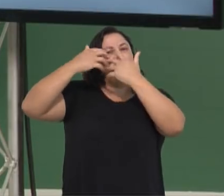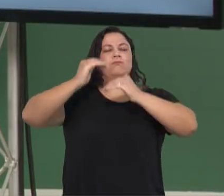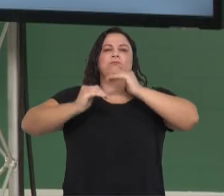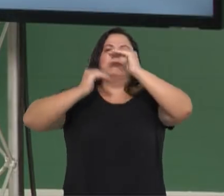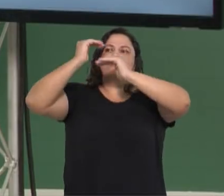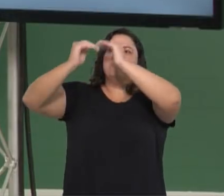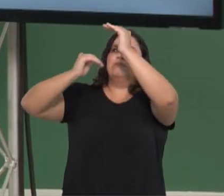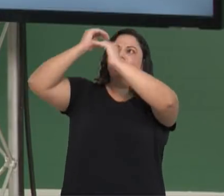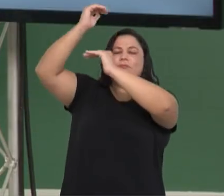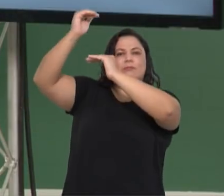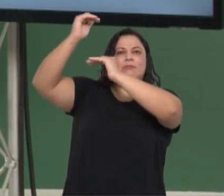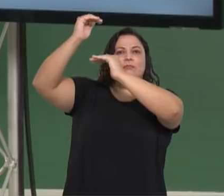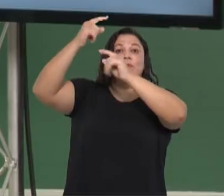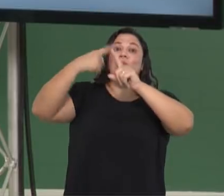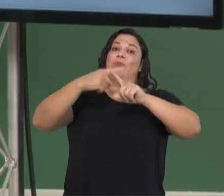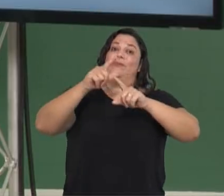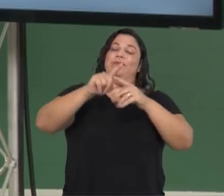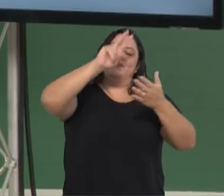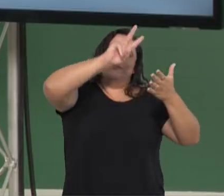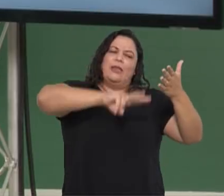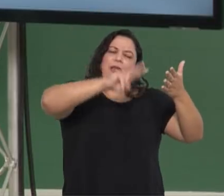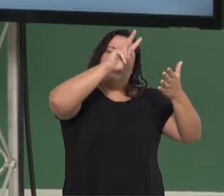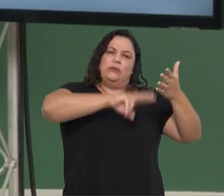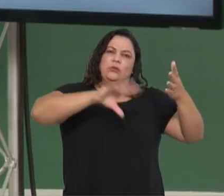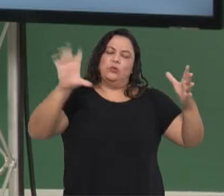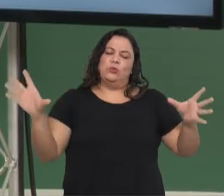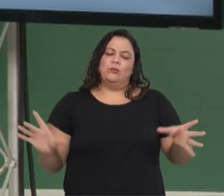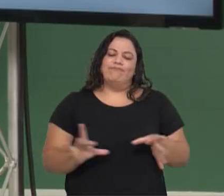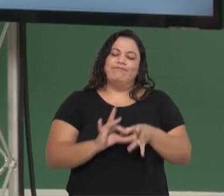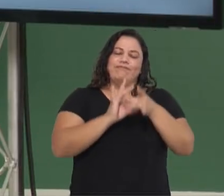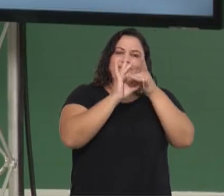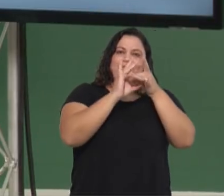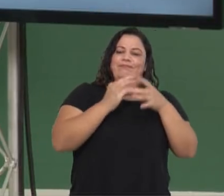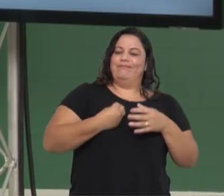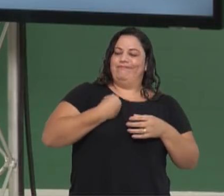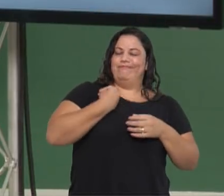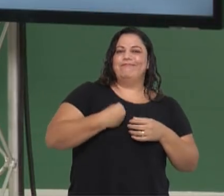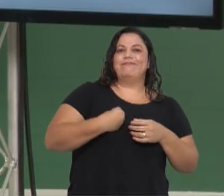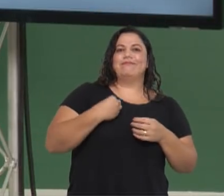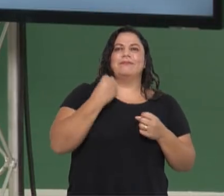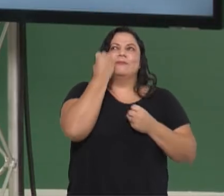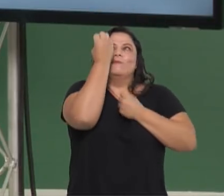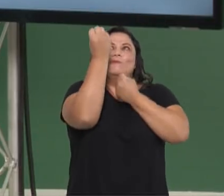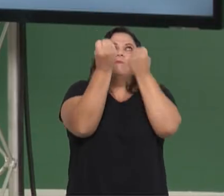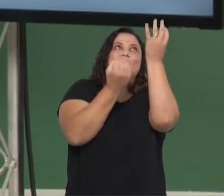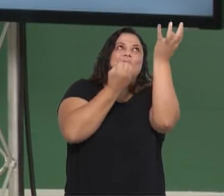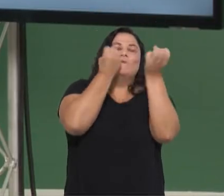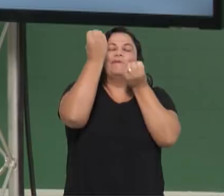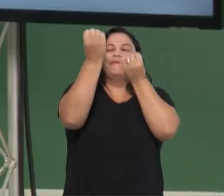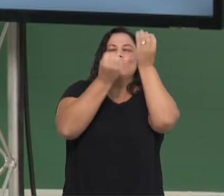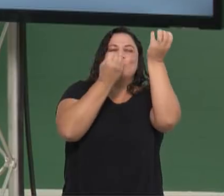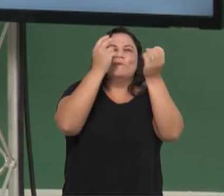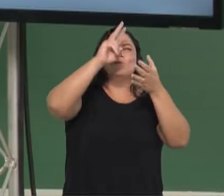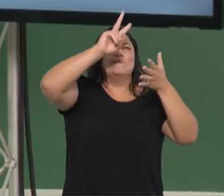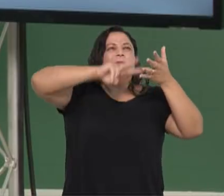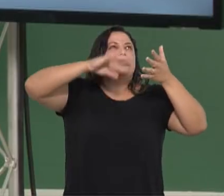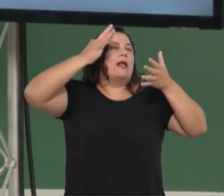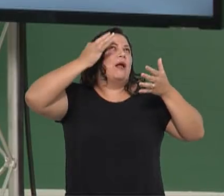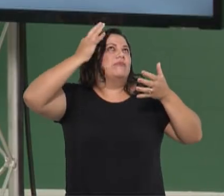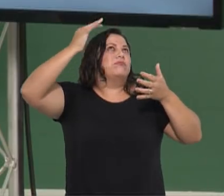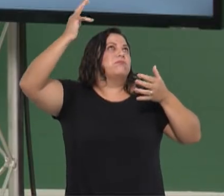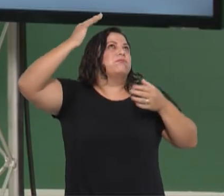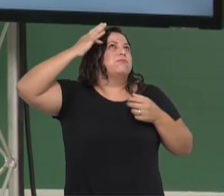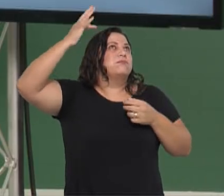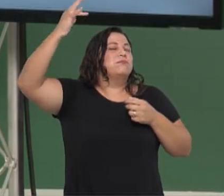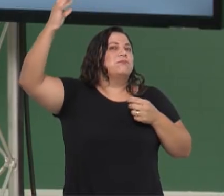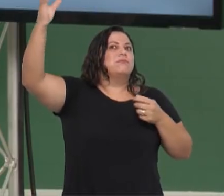precisa fazer parte da nossa vida. Ela nos conduz a viagens, com certeza, mas ela também nos